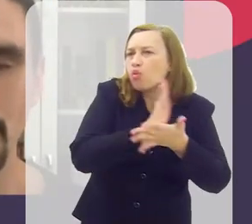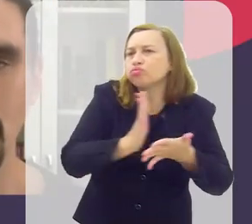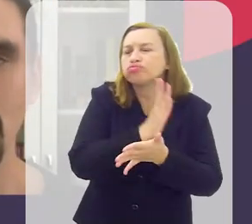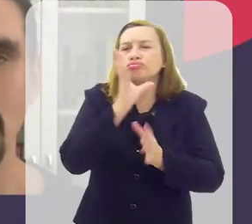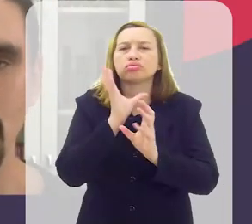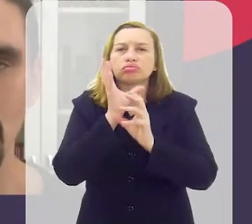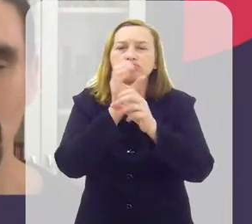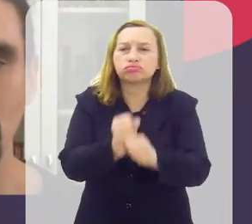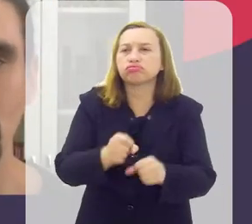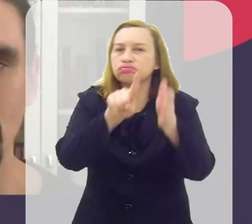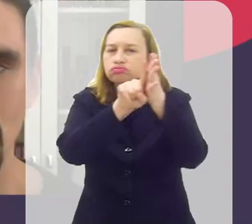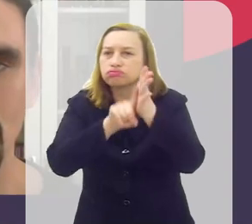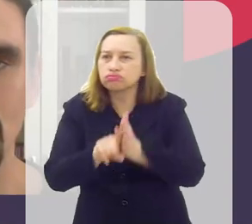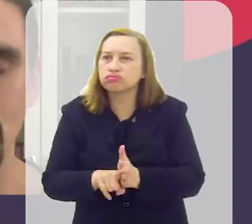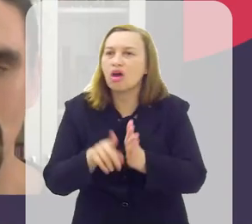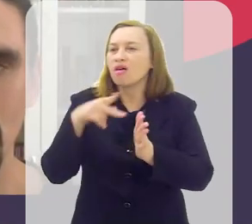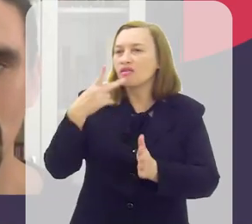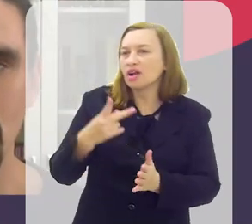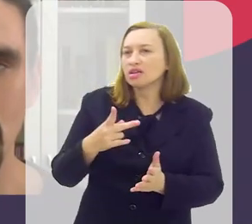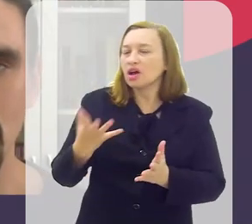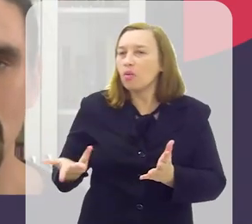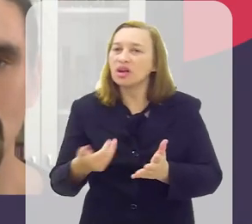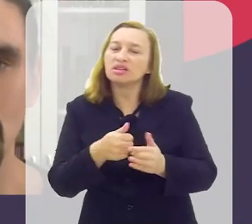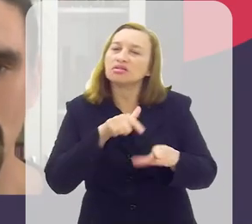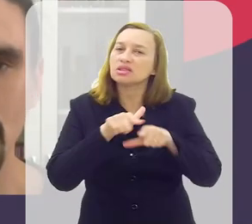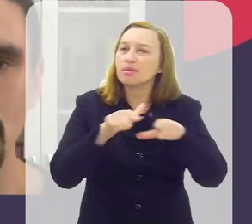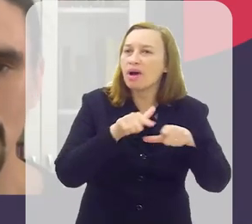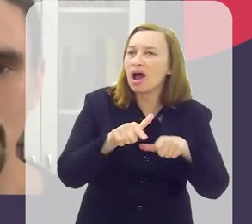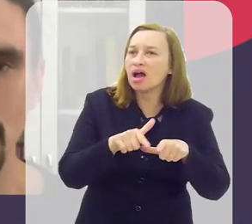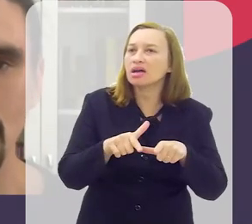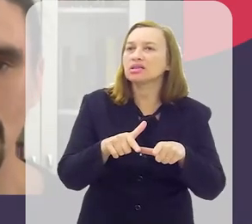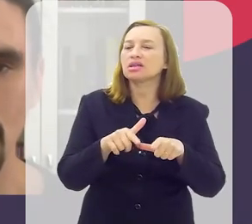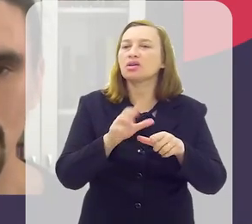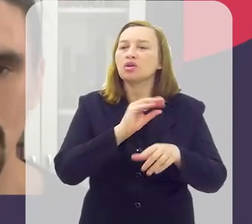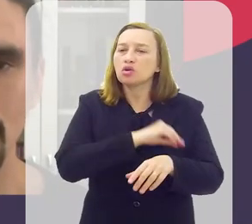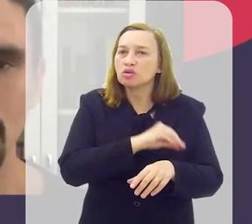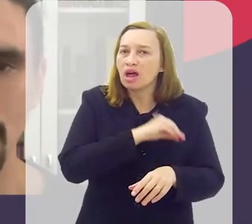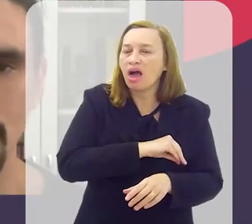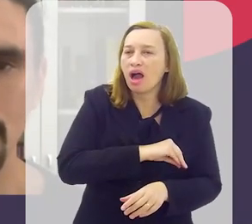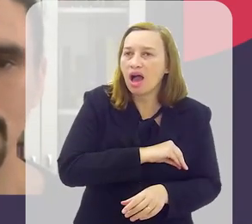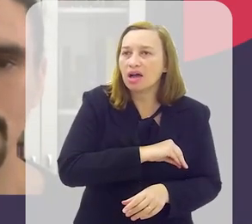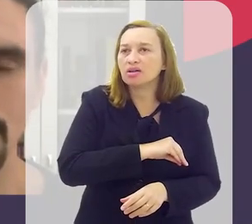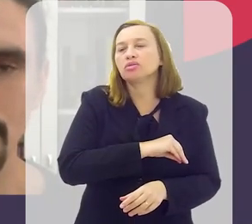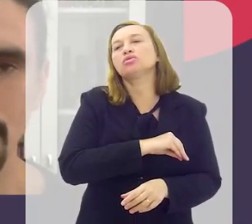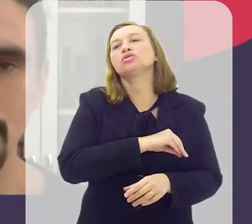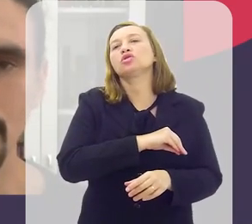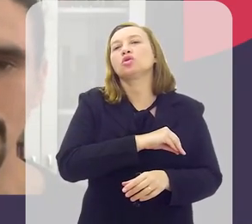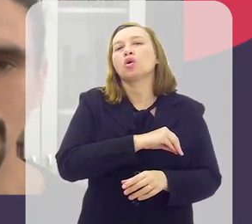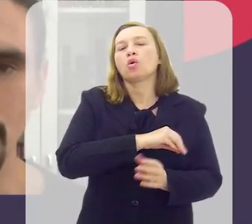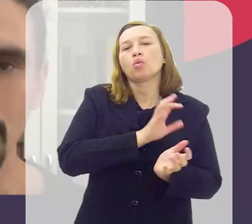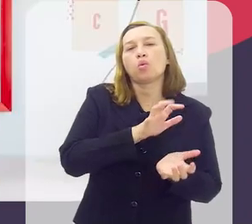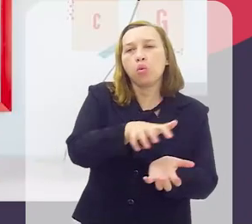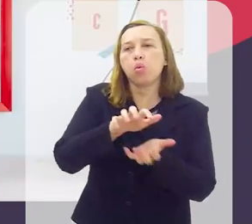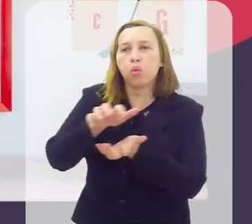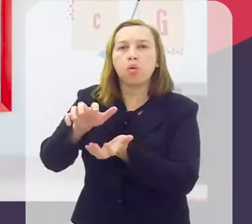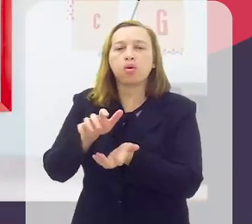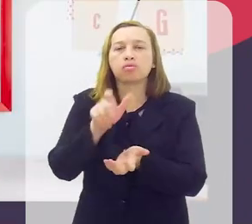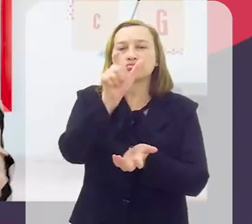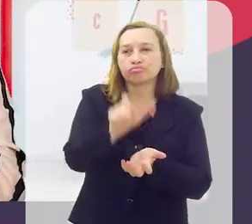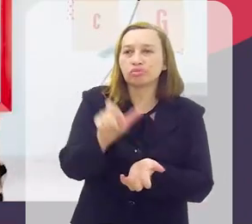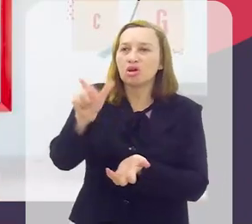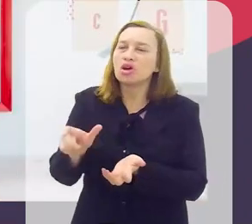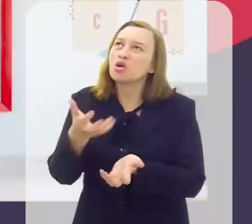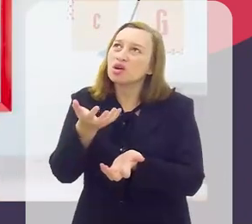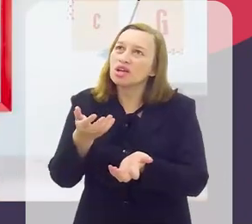alguns resultados dessa pesquisa, falando das condições de trabalho, falando da remuneração desses entregadores, mas eu queria que a